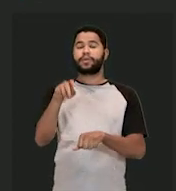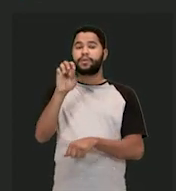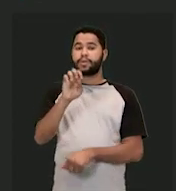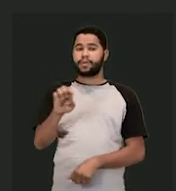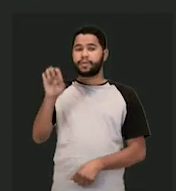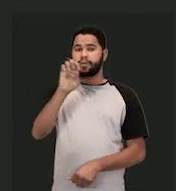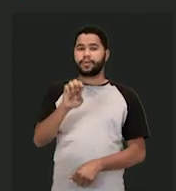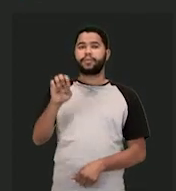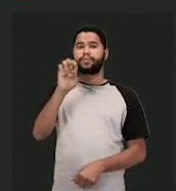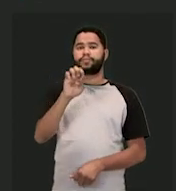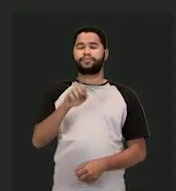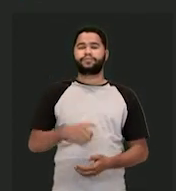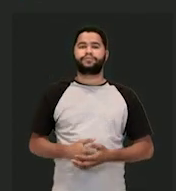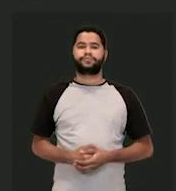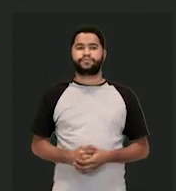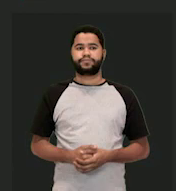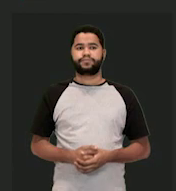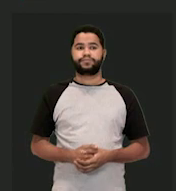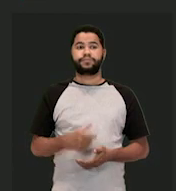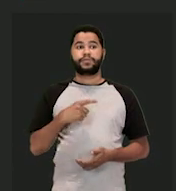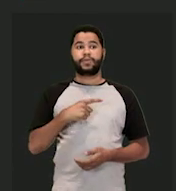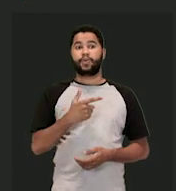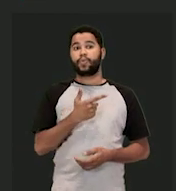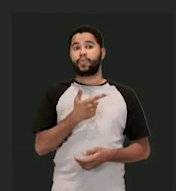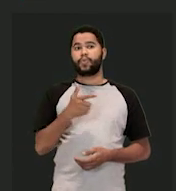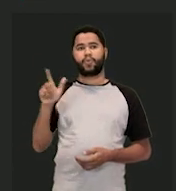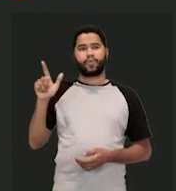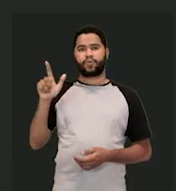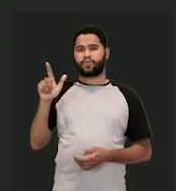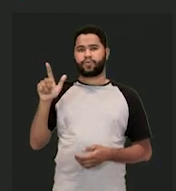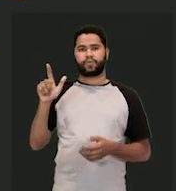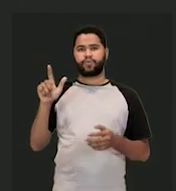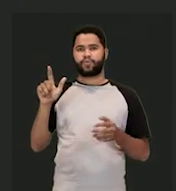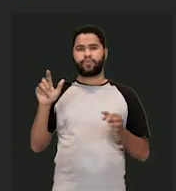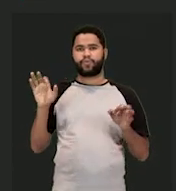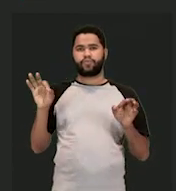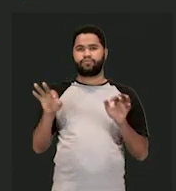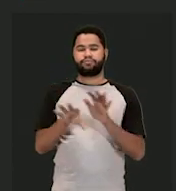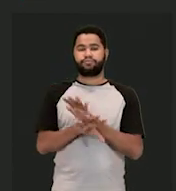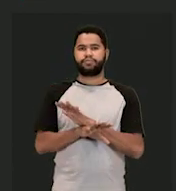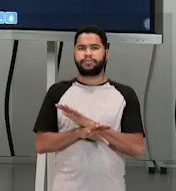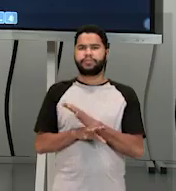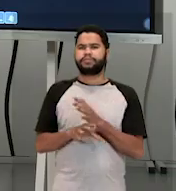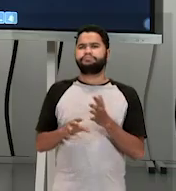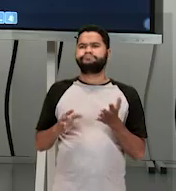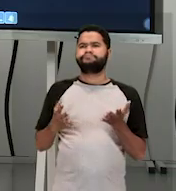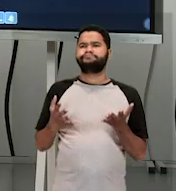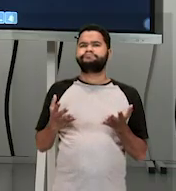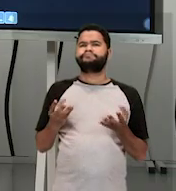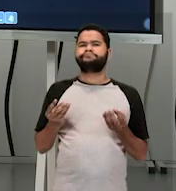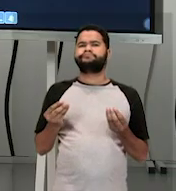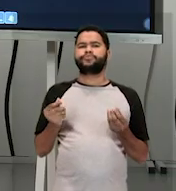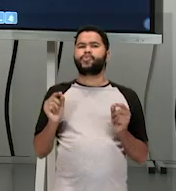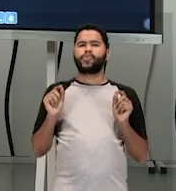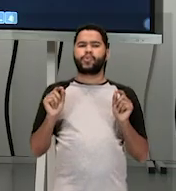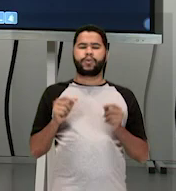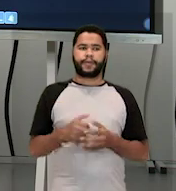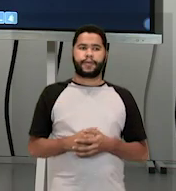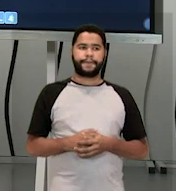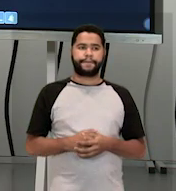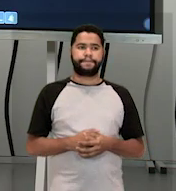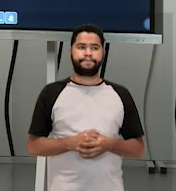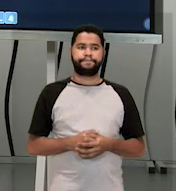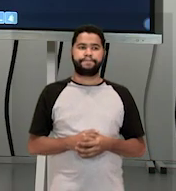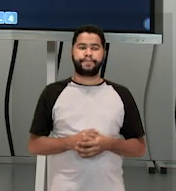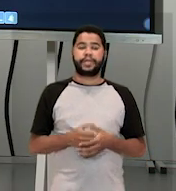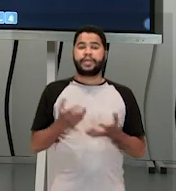europeias, ela tem um outro desfecho. Desfecho no seguinte, assim,